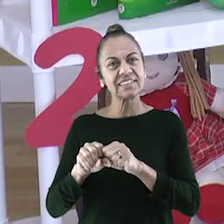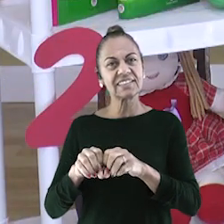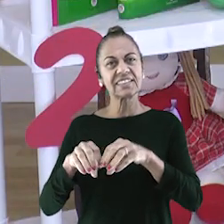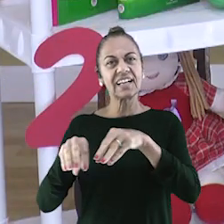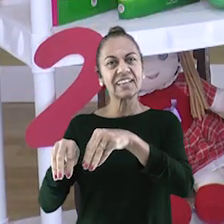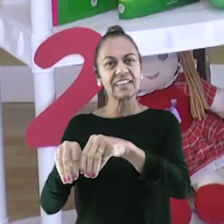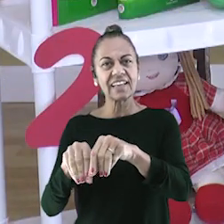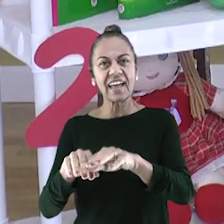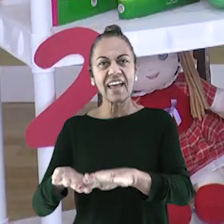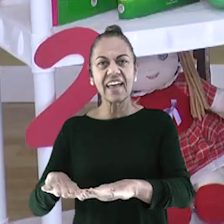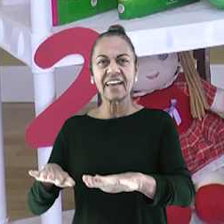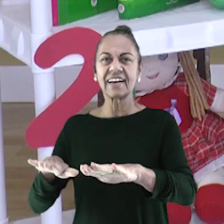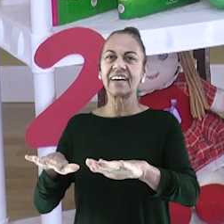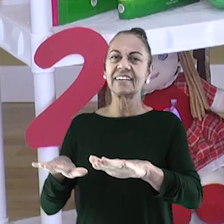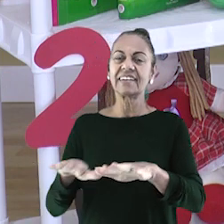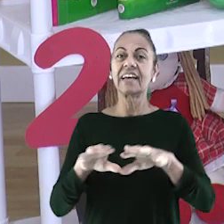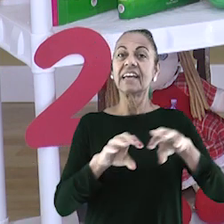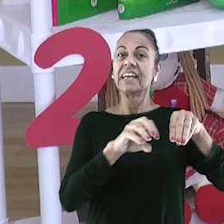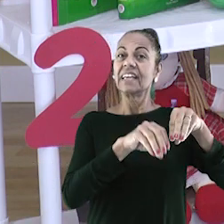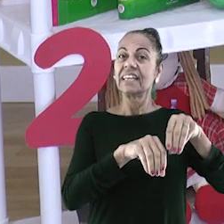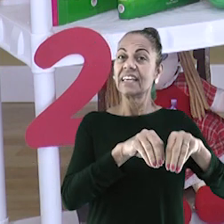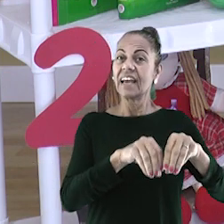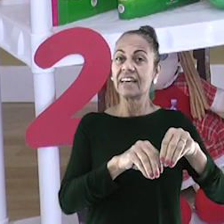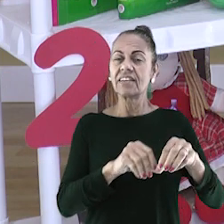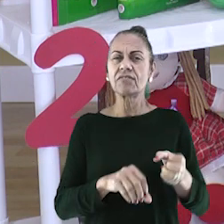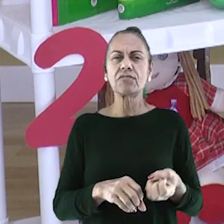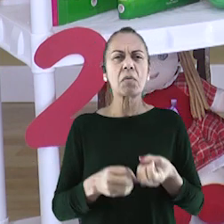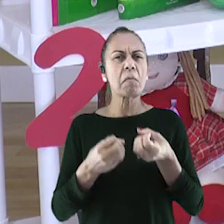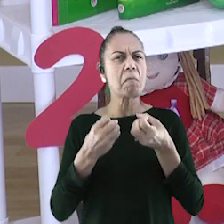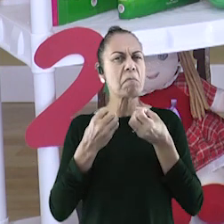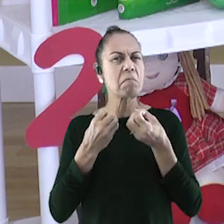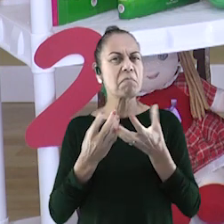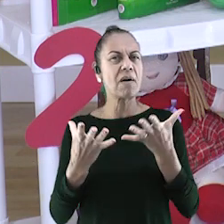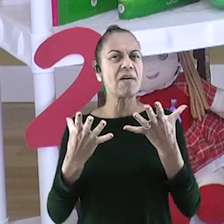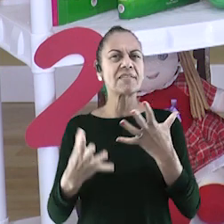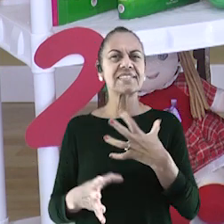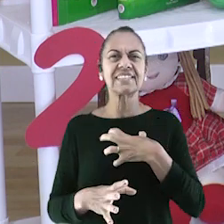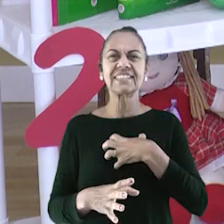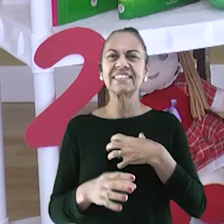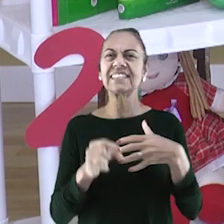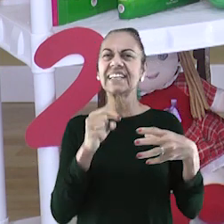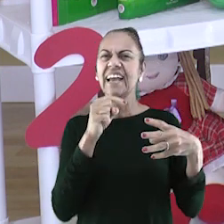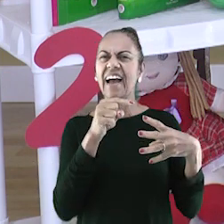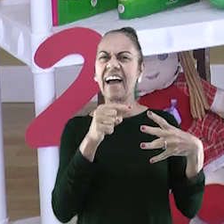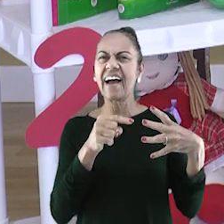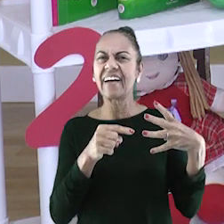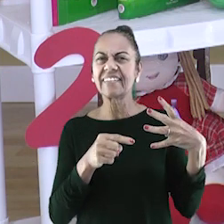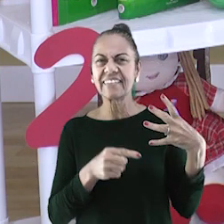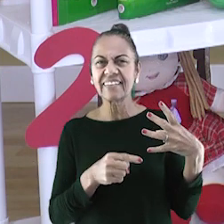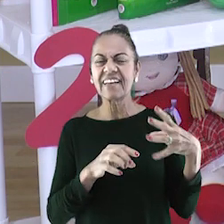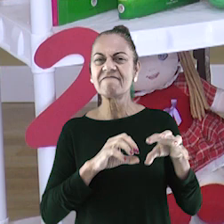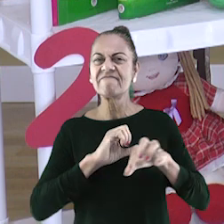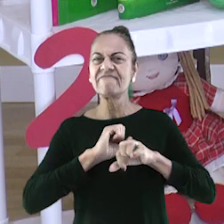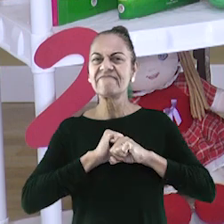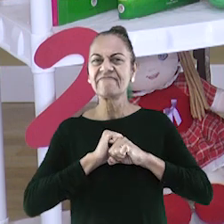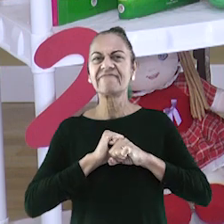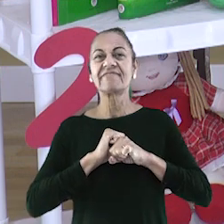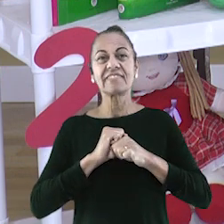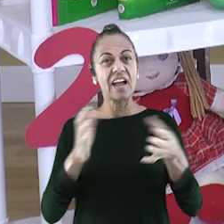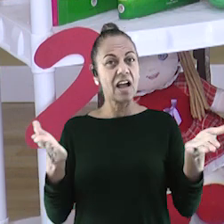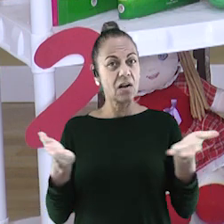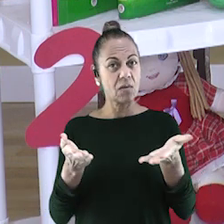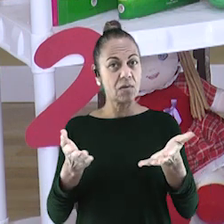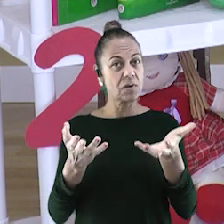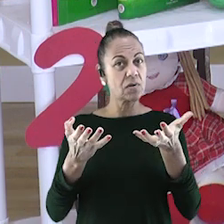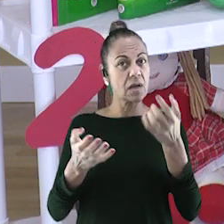na água, na argila, na terra e na areia. E foi muito bom sentir cada um desses elementos. Agora eu